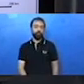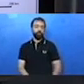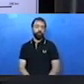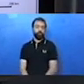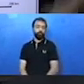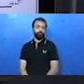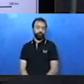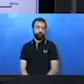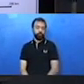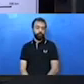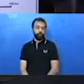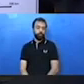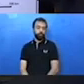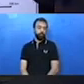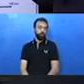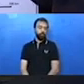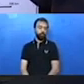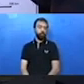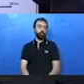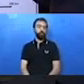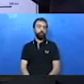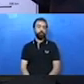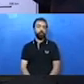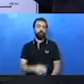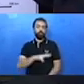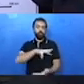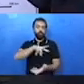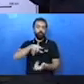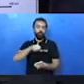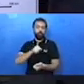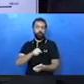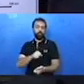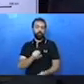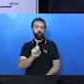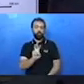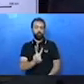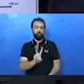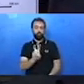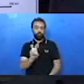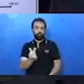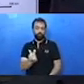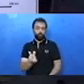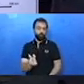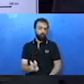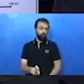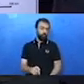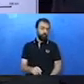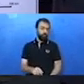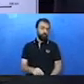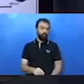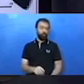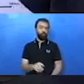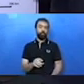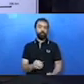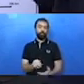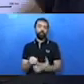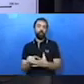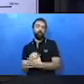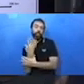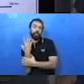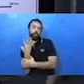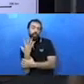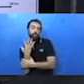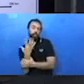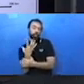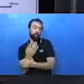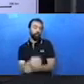1888. Chegamos aqui no 25, que é o que tinha. Sobrou um. Apareceu o estado,